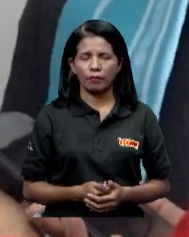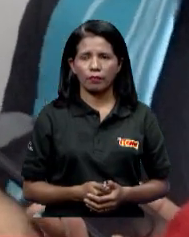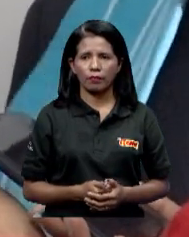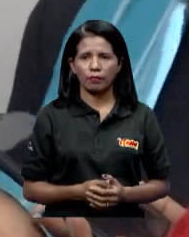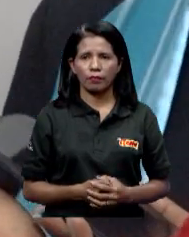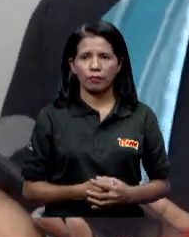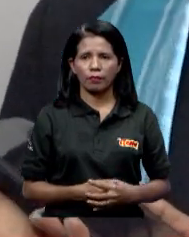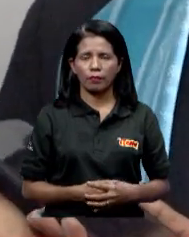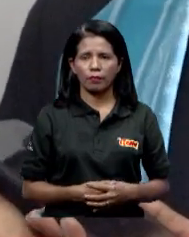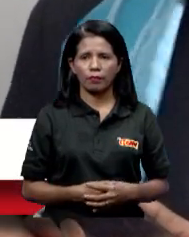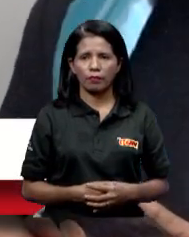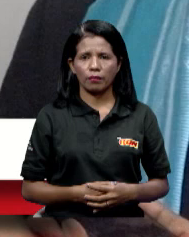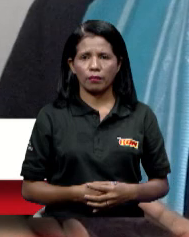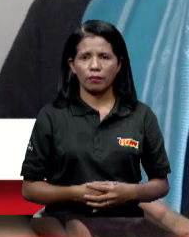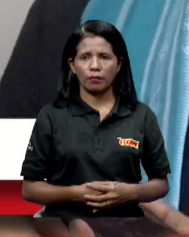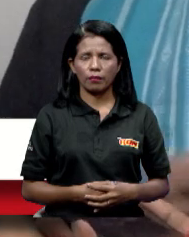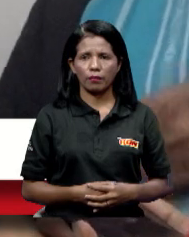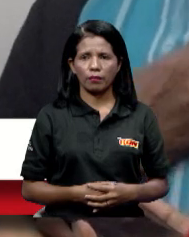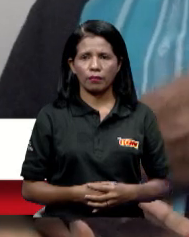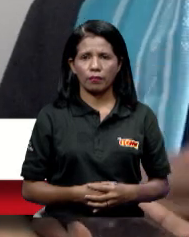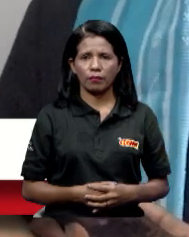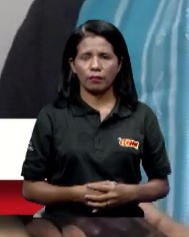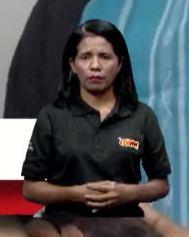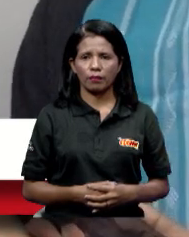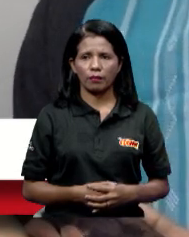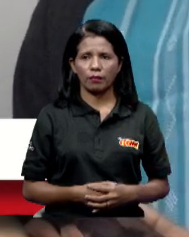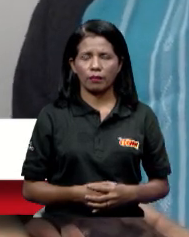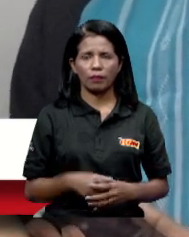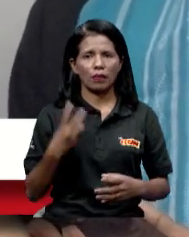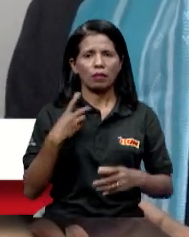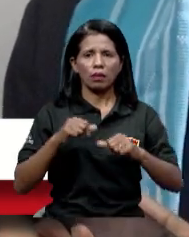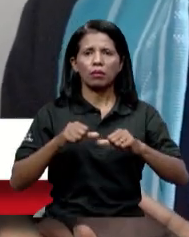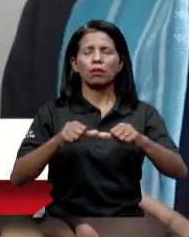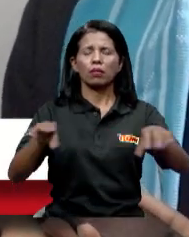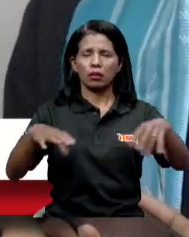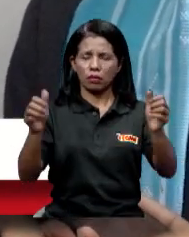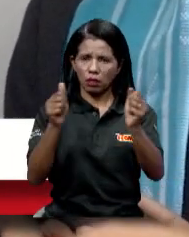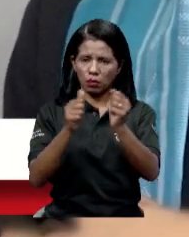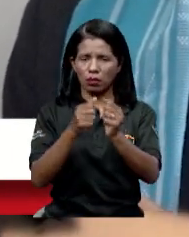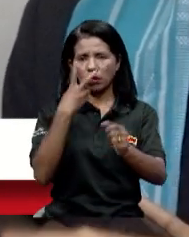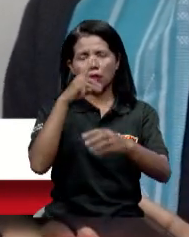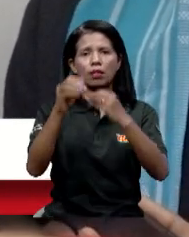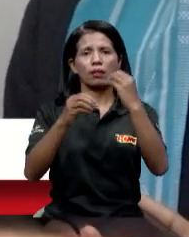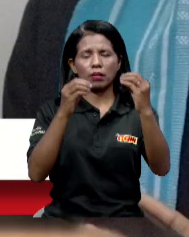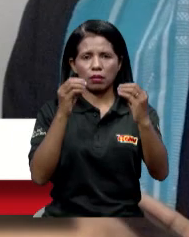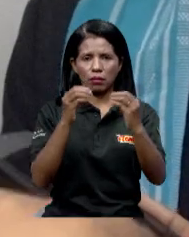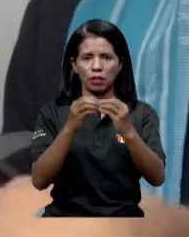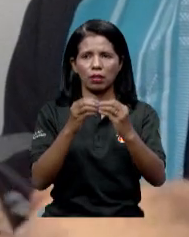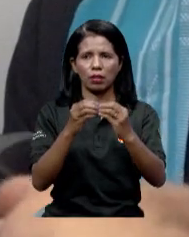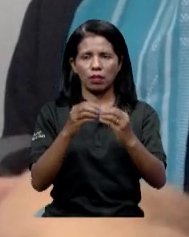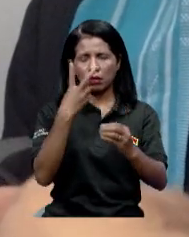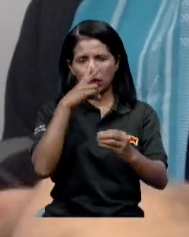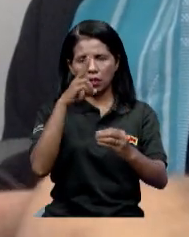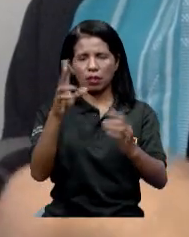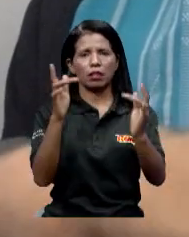to discuss with His Excellency to continue our collaboration and to further strengthen it to promote child